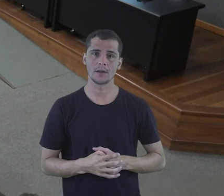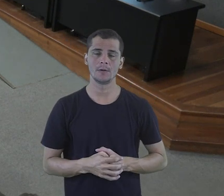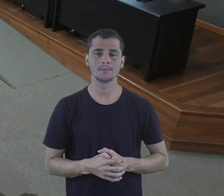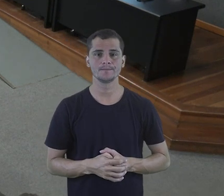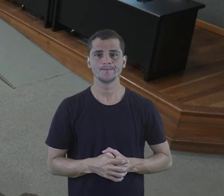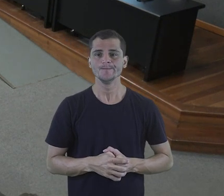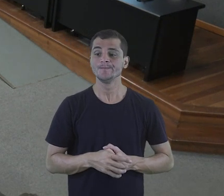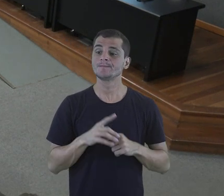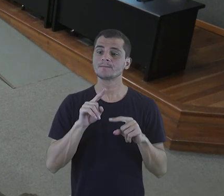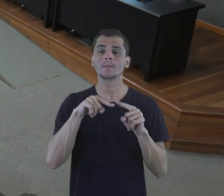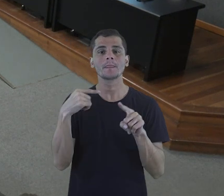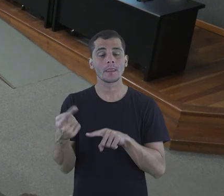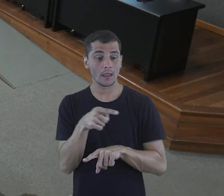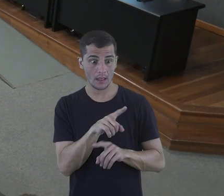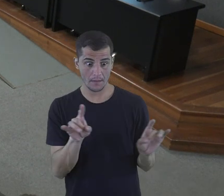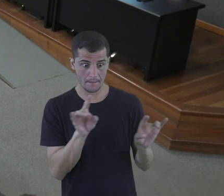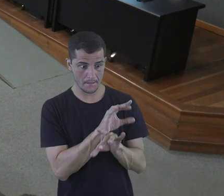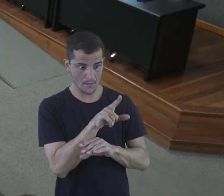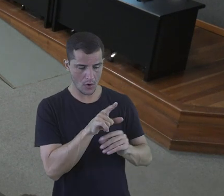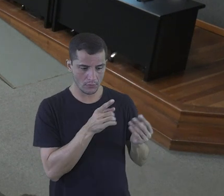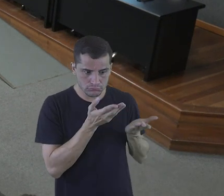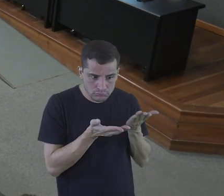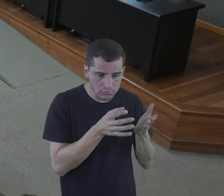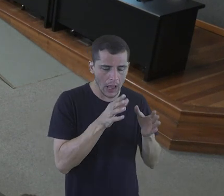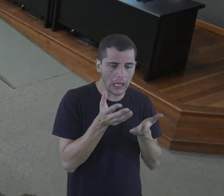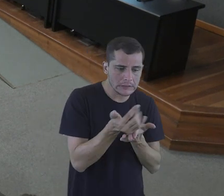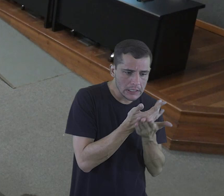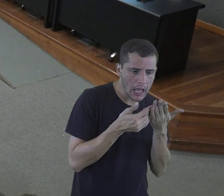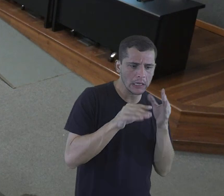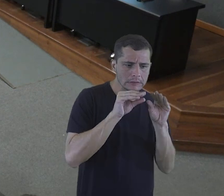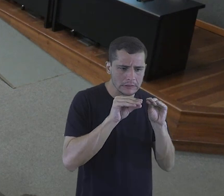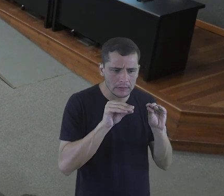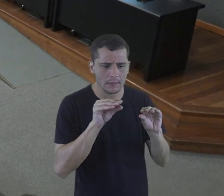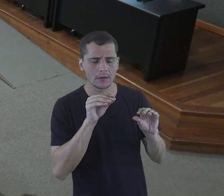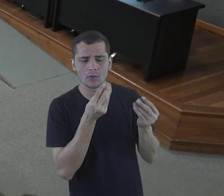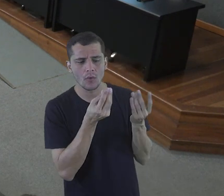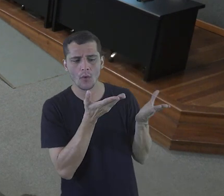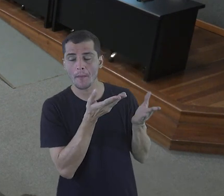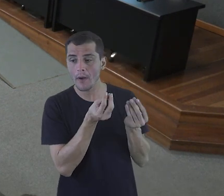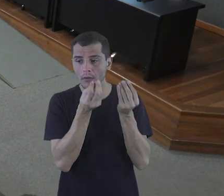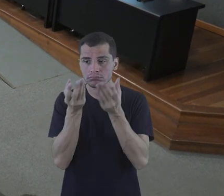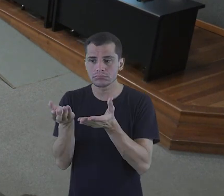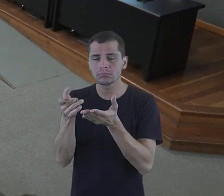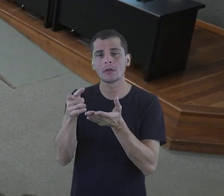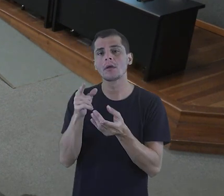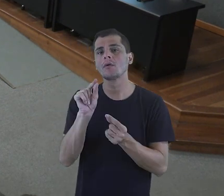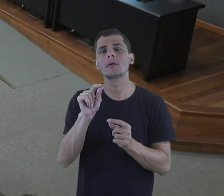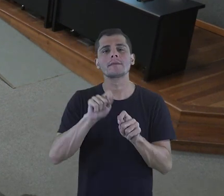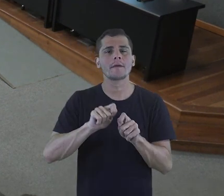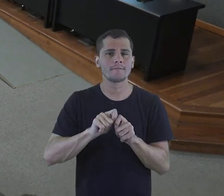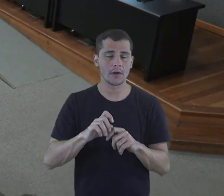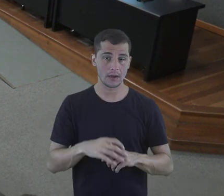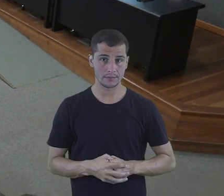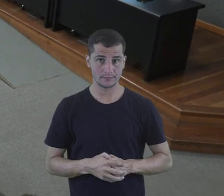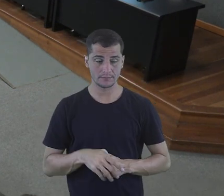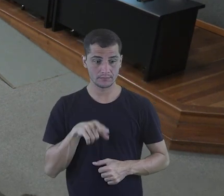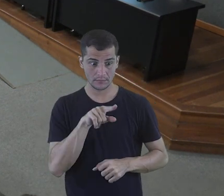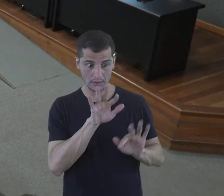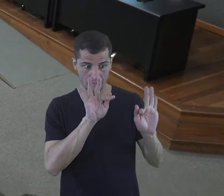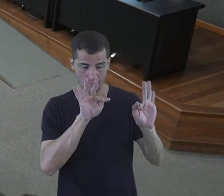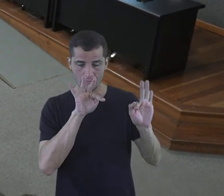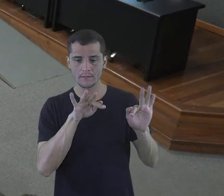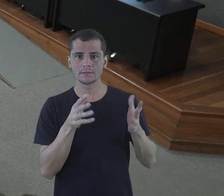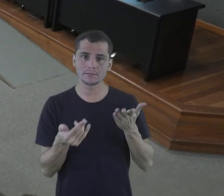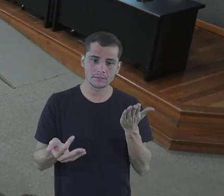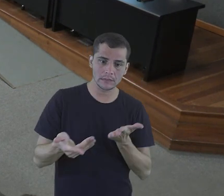e depois do término do tratamento de dados o que eu faço bom o término do tratamento de dados ele pode acontecer quando a finalidade